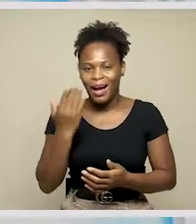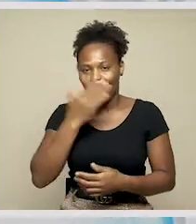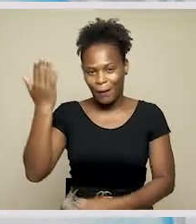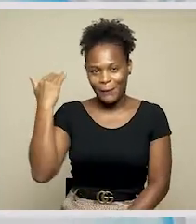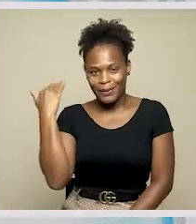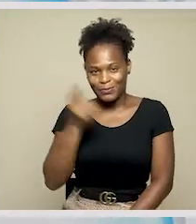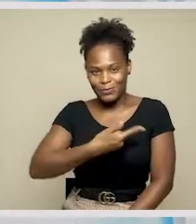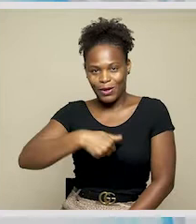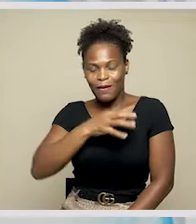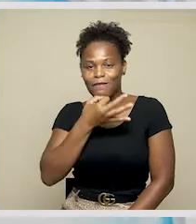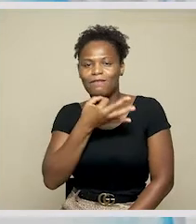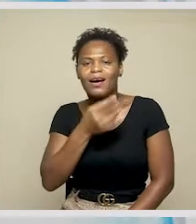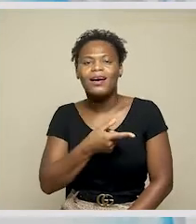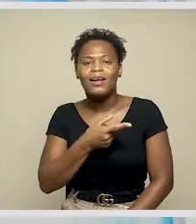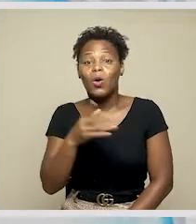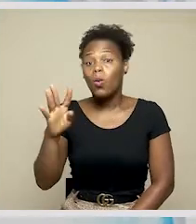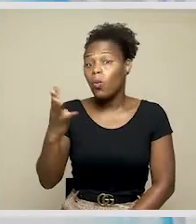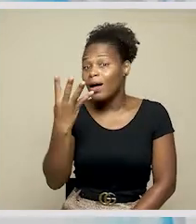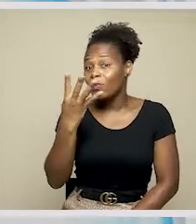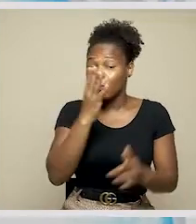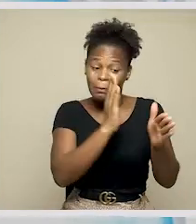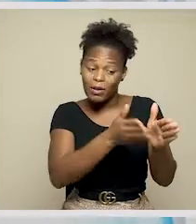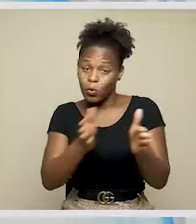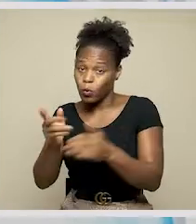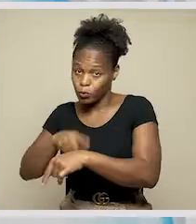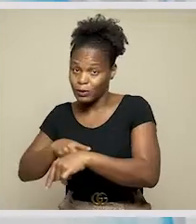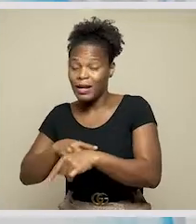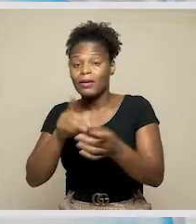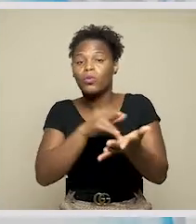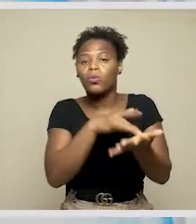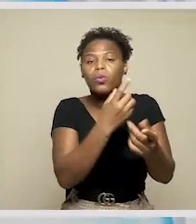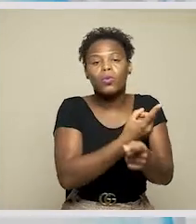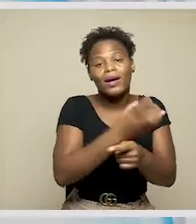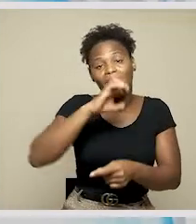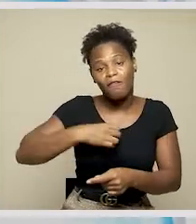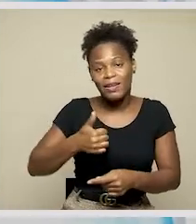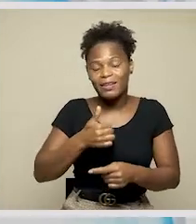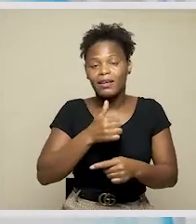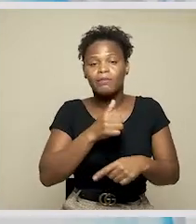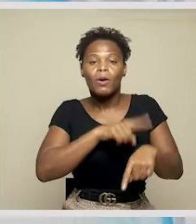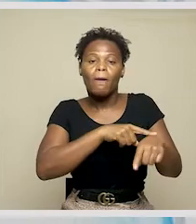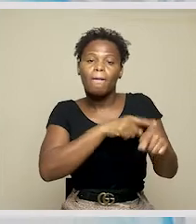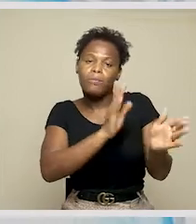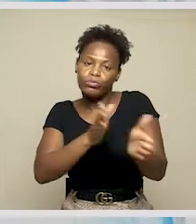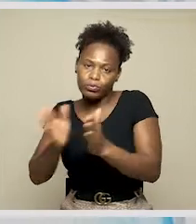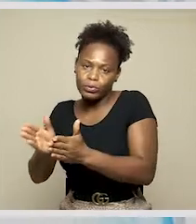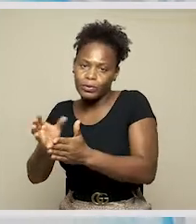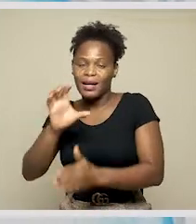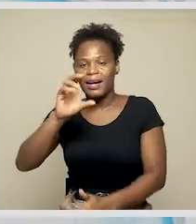anterior, nós falámos do quarto período literário cabo-verdiano, o período da